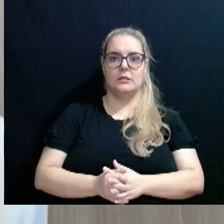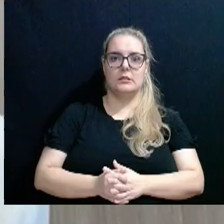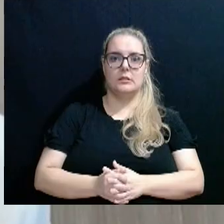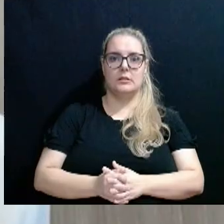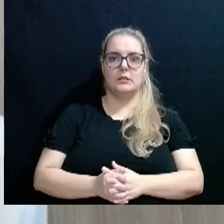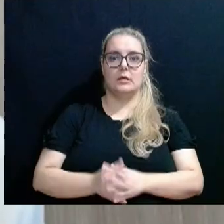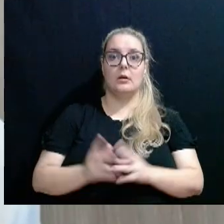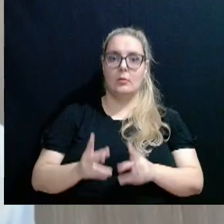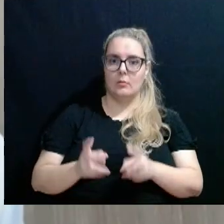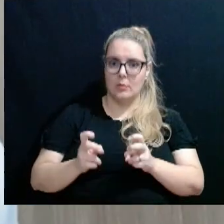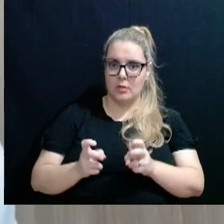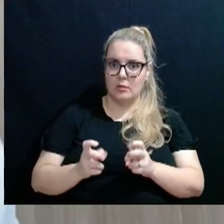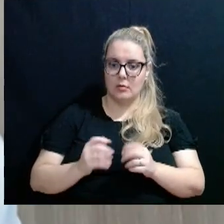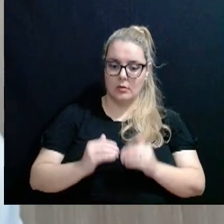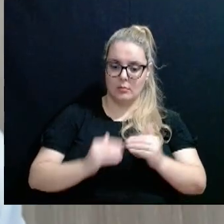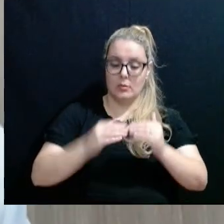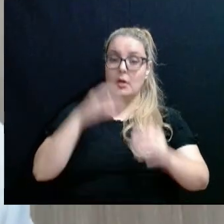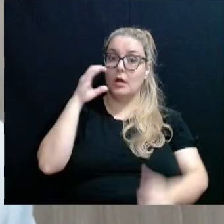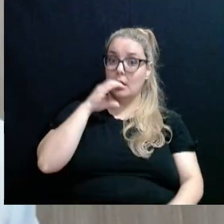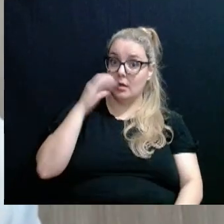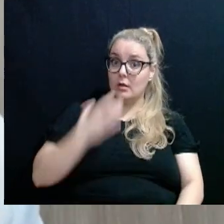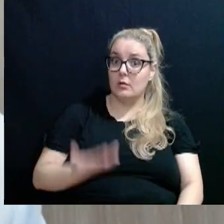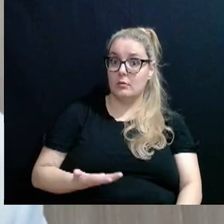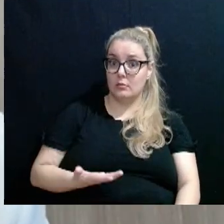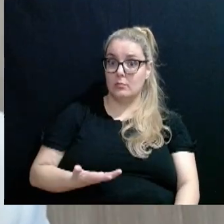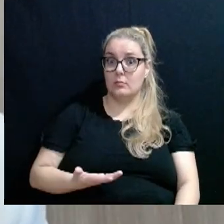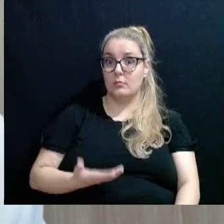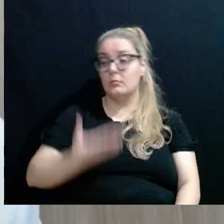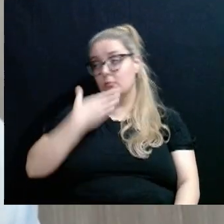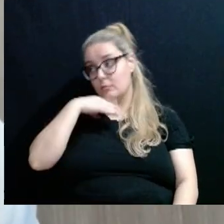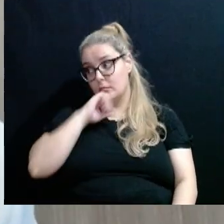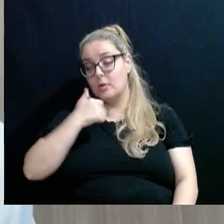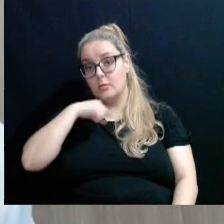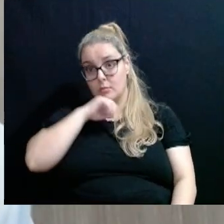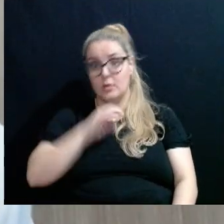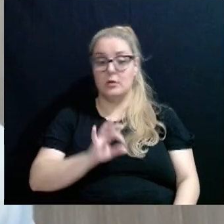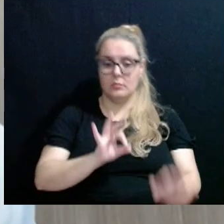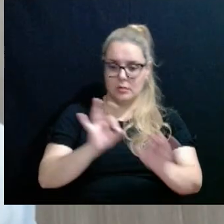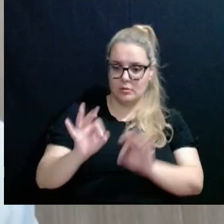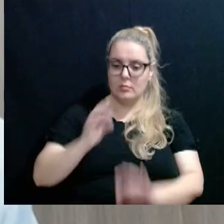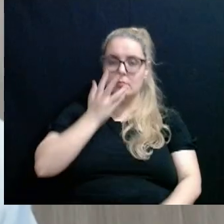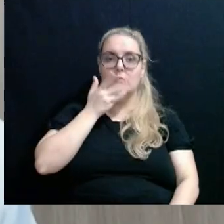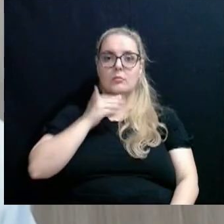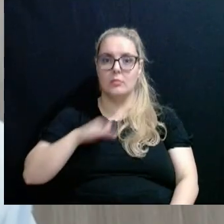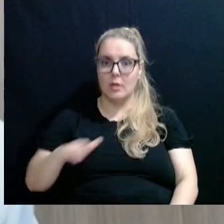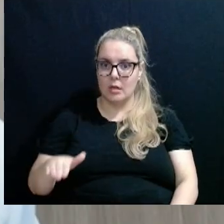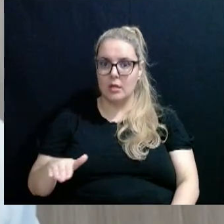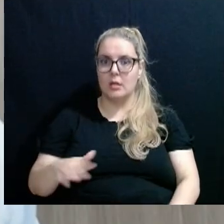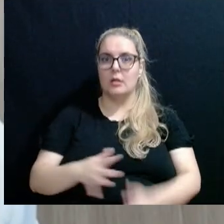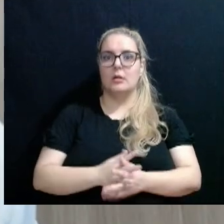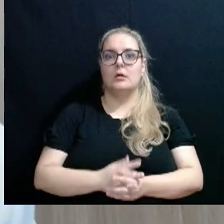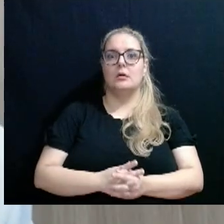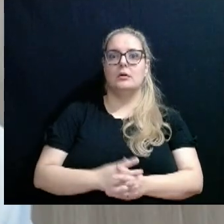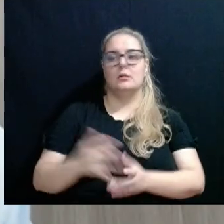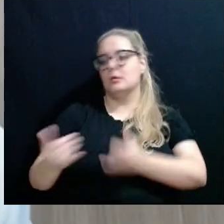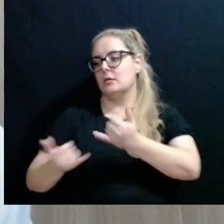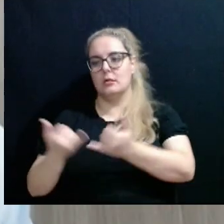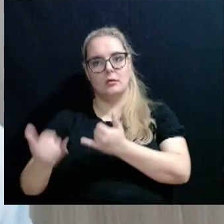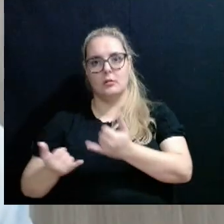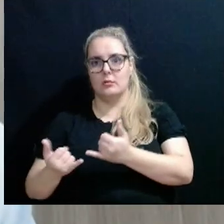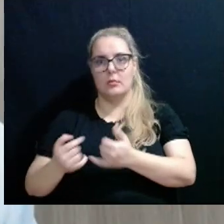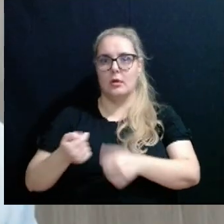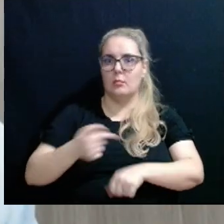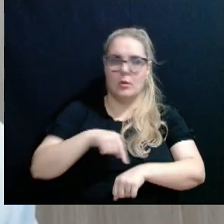entanto, né, ao detectar uma progressão rápida para aquele pai, aquela mãe que está acompanhando uma criança que